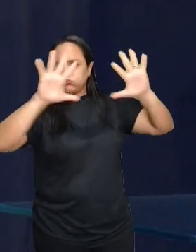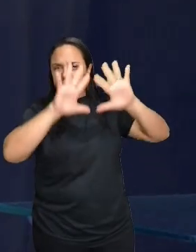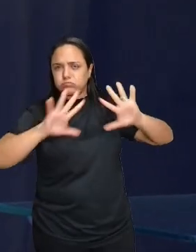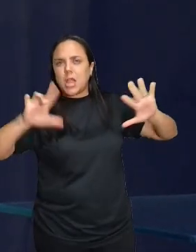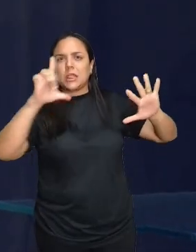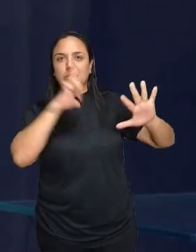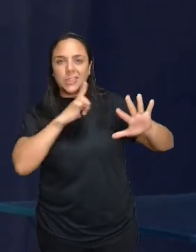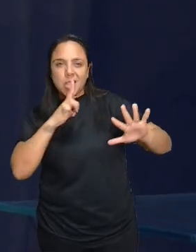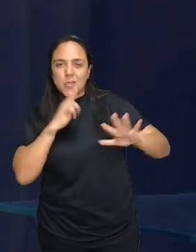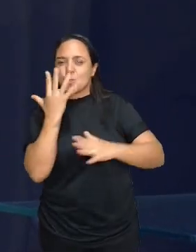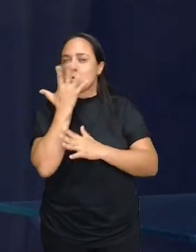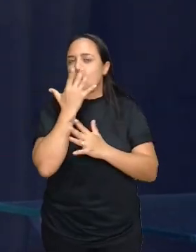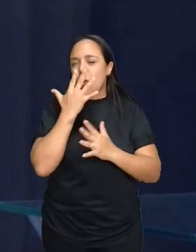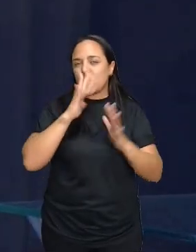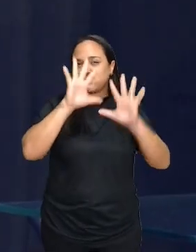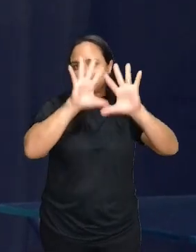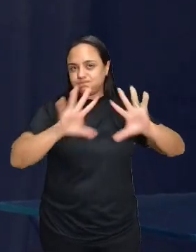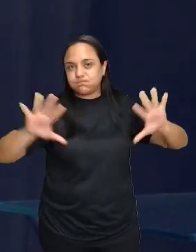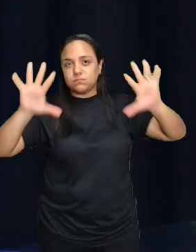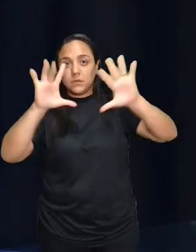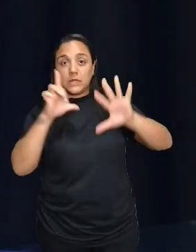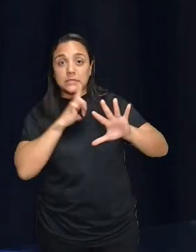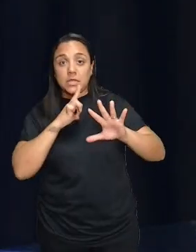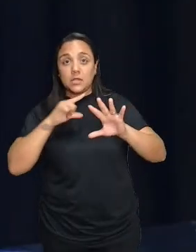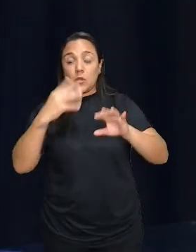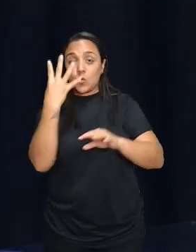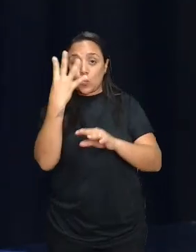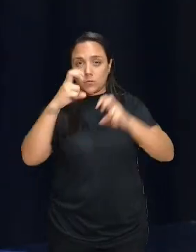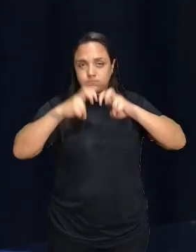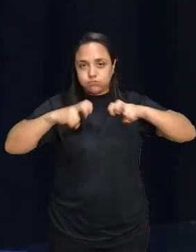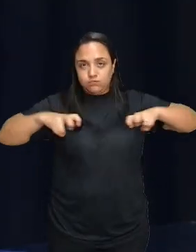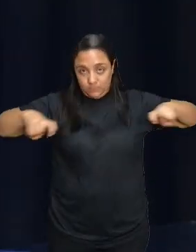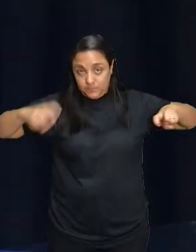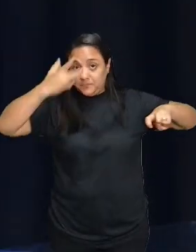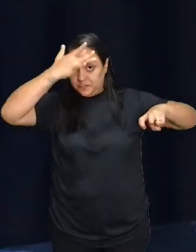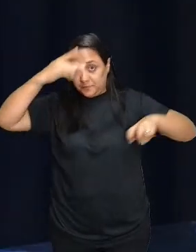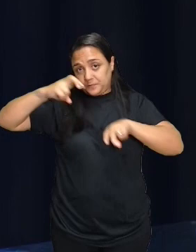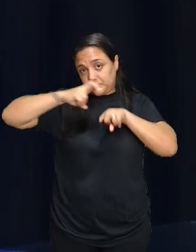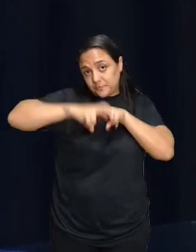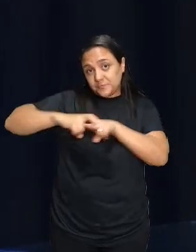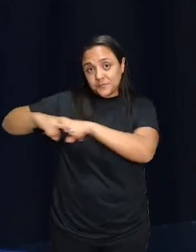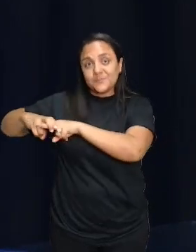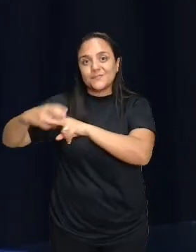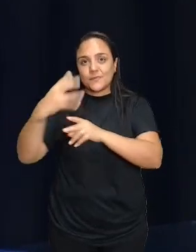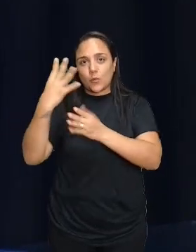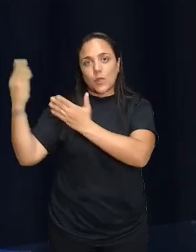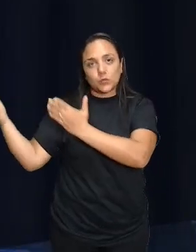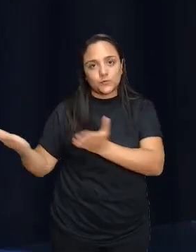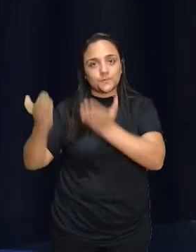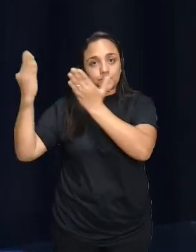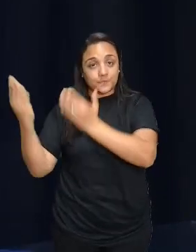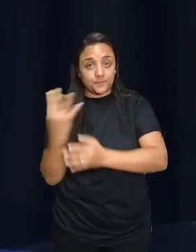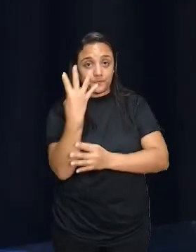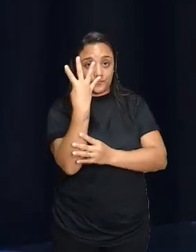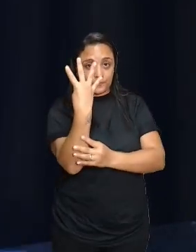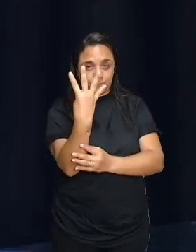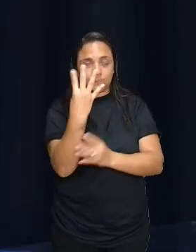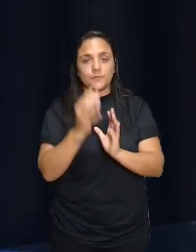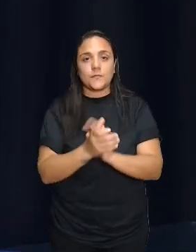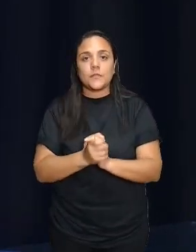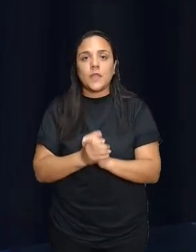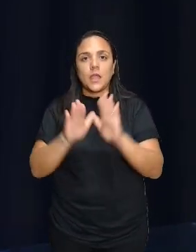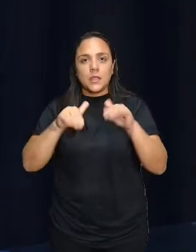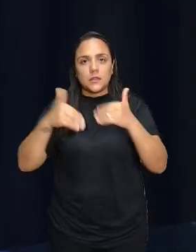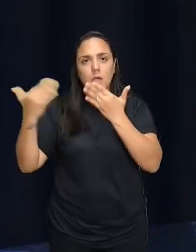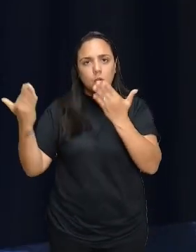bastante cor. E a gente tem 4 cadeiras, porque somos 4 convidados. Então, agora, eu vou chamar cada